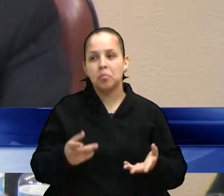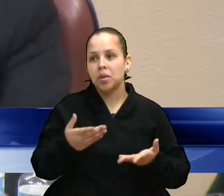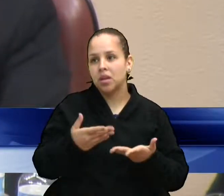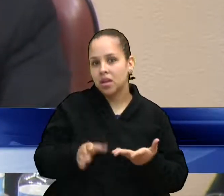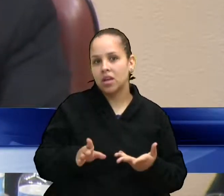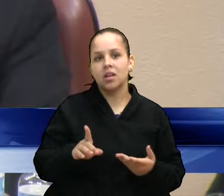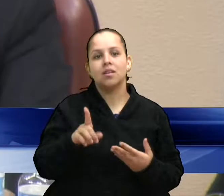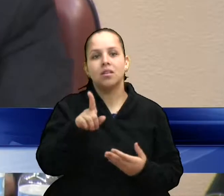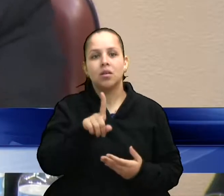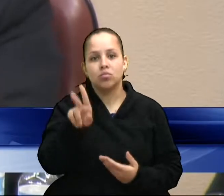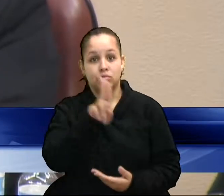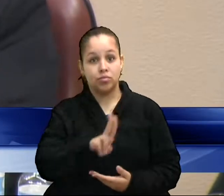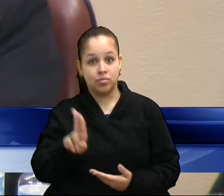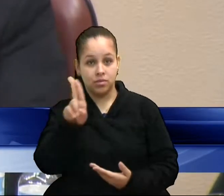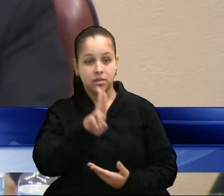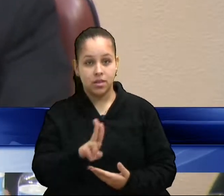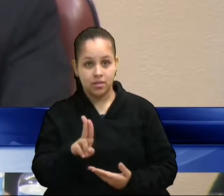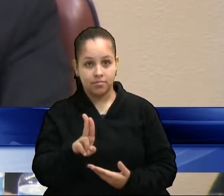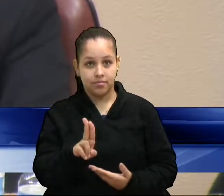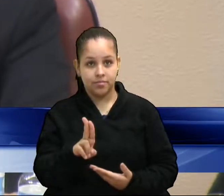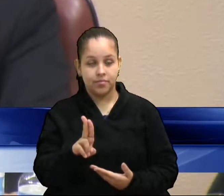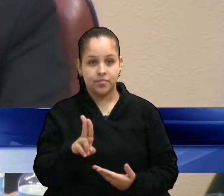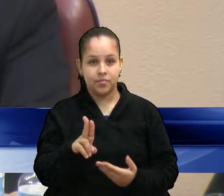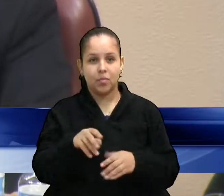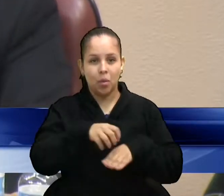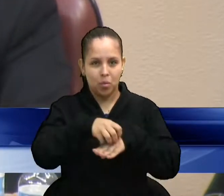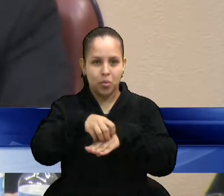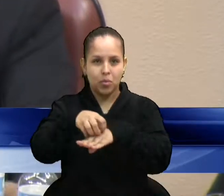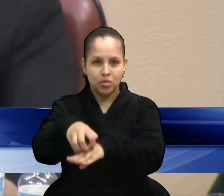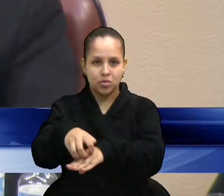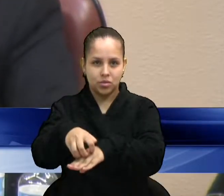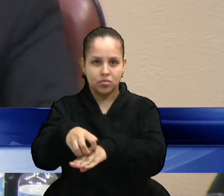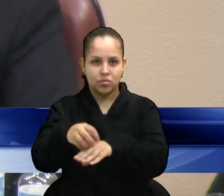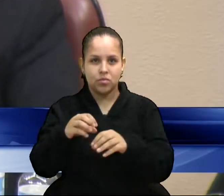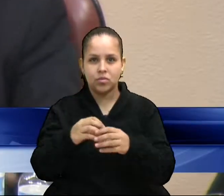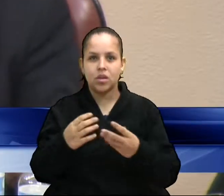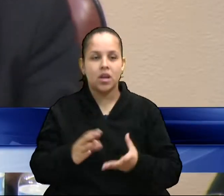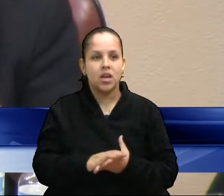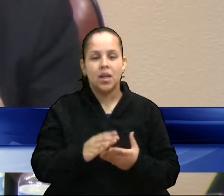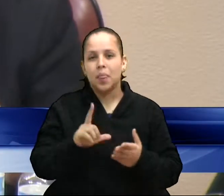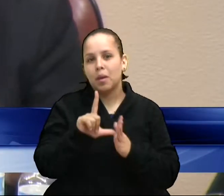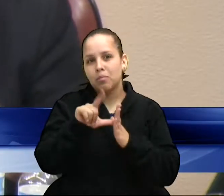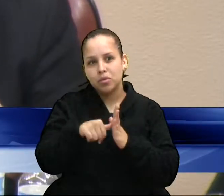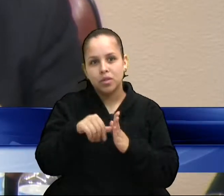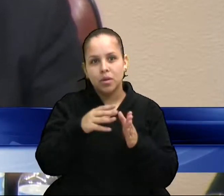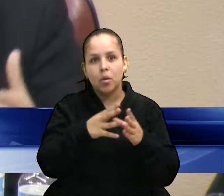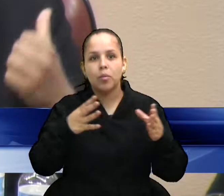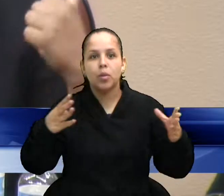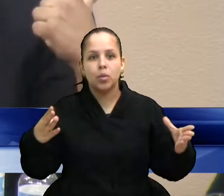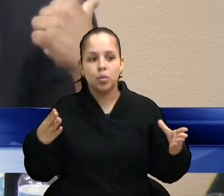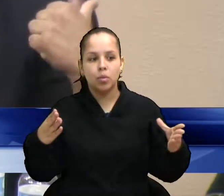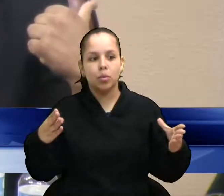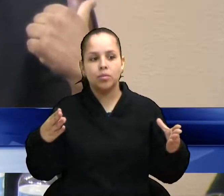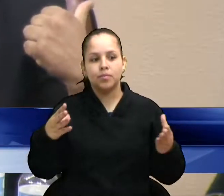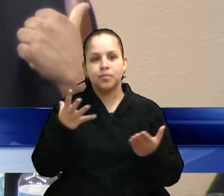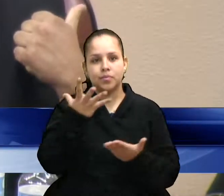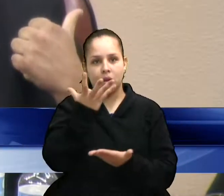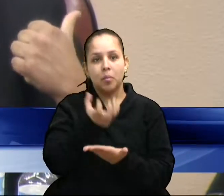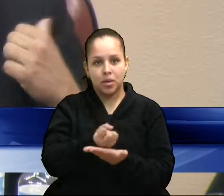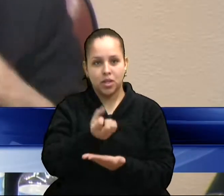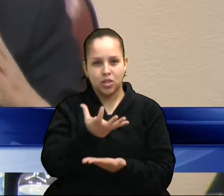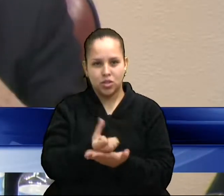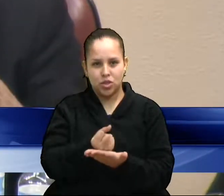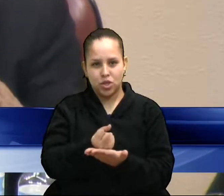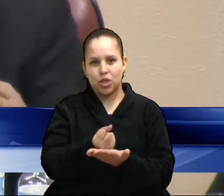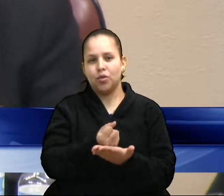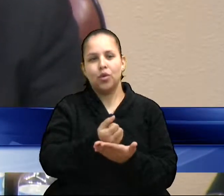coletivo. E agora, então, com a entrada do transporte por aplicativo, então, piorou. E se você pegar os números, que daí não é números